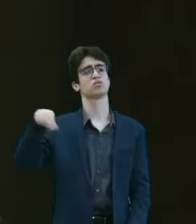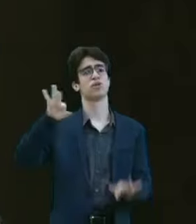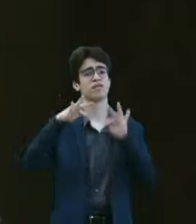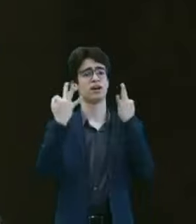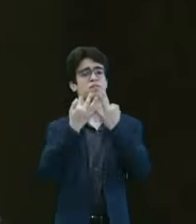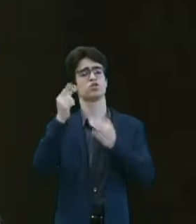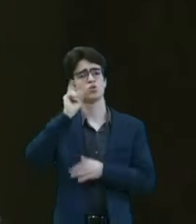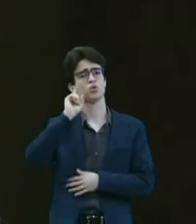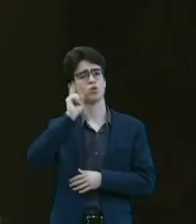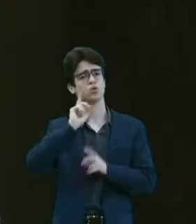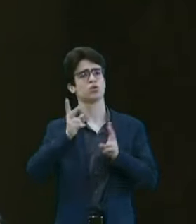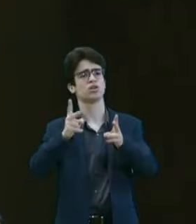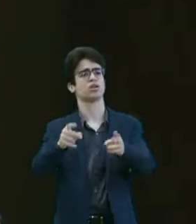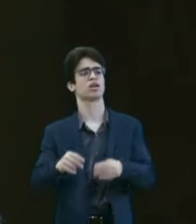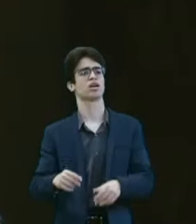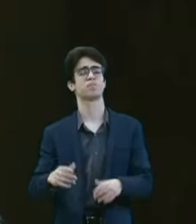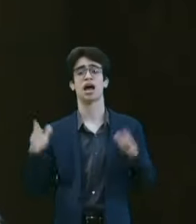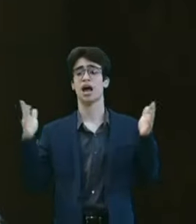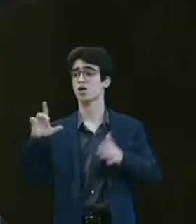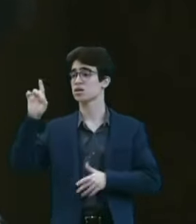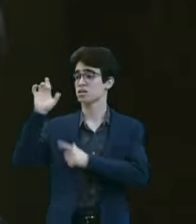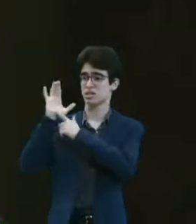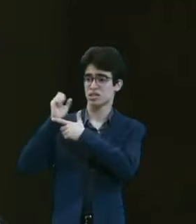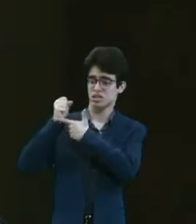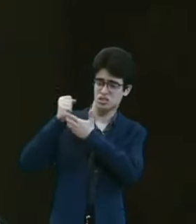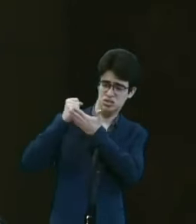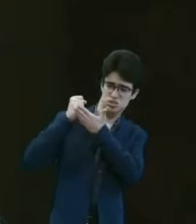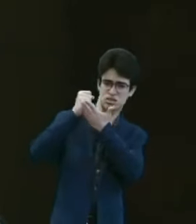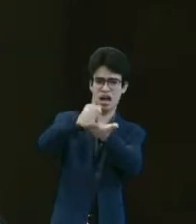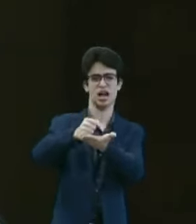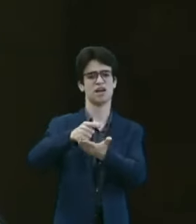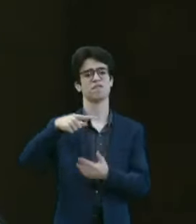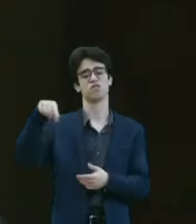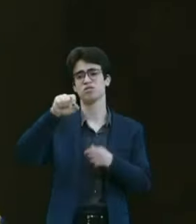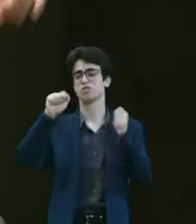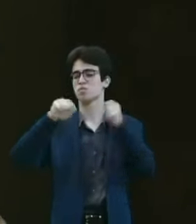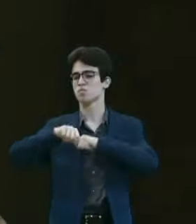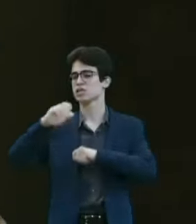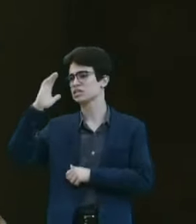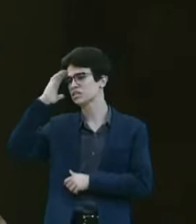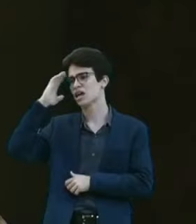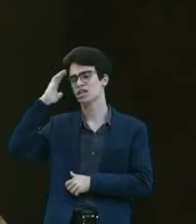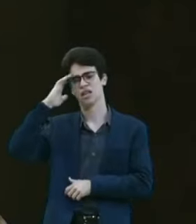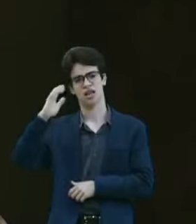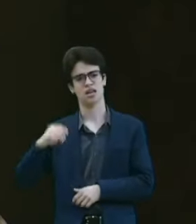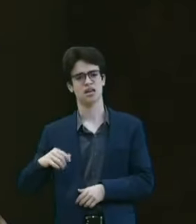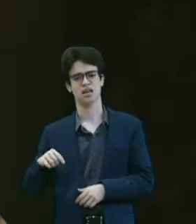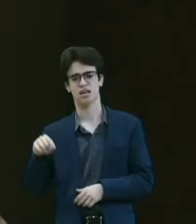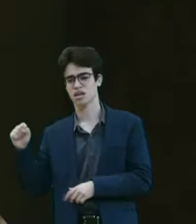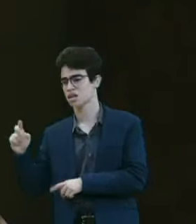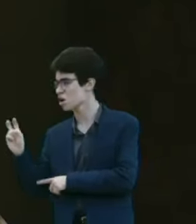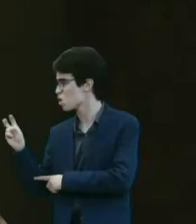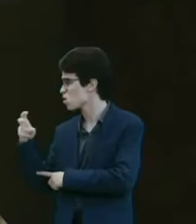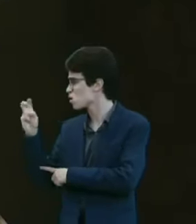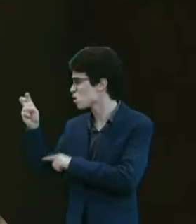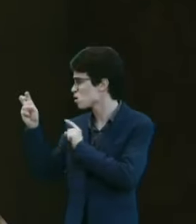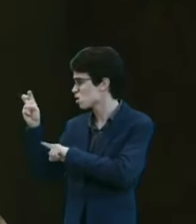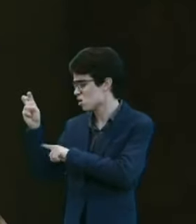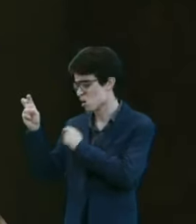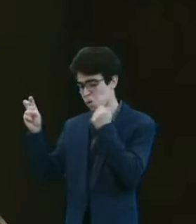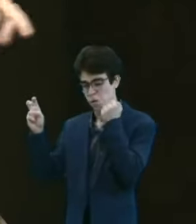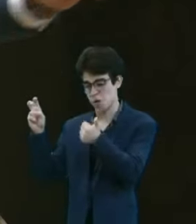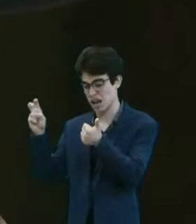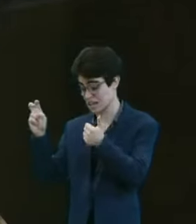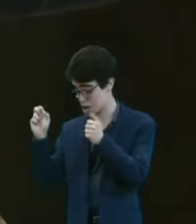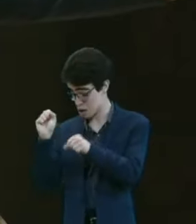E Deus te trouxe aqui porque Ele quer abrir os teus olhos e te dar discernimento. A serpente está à porta